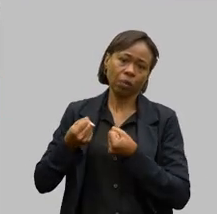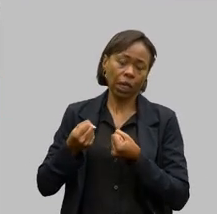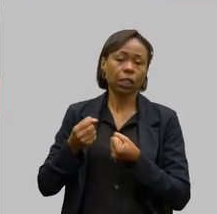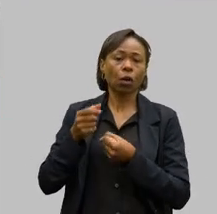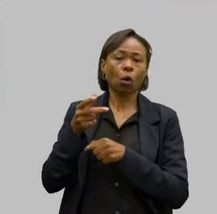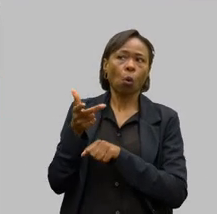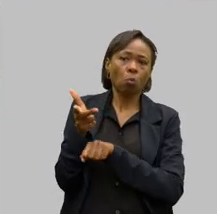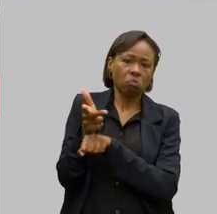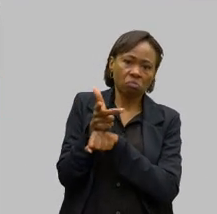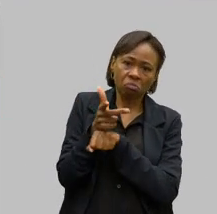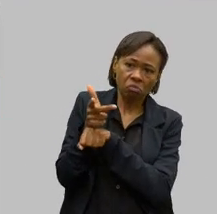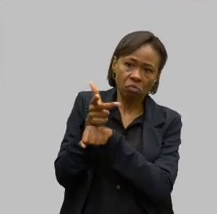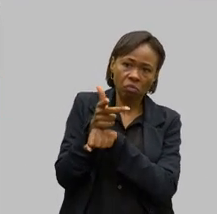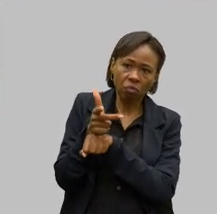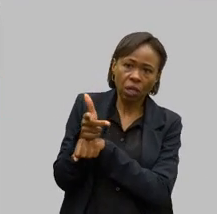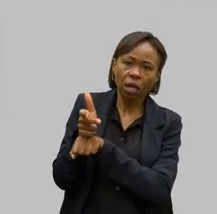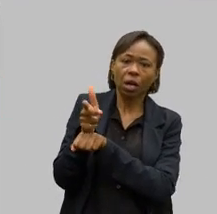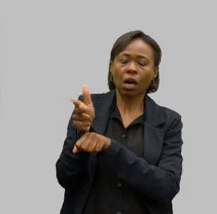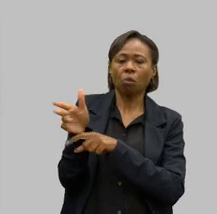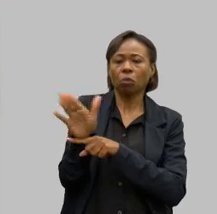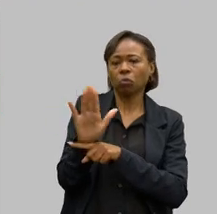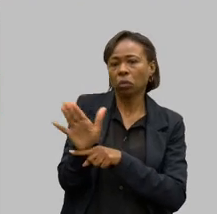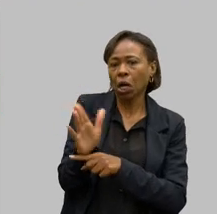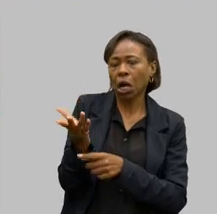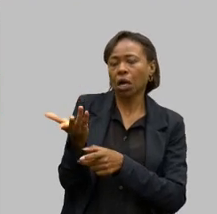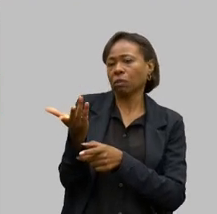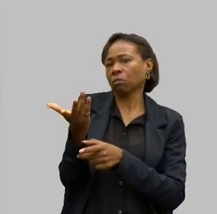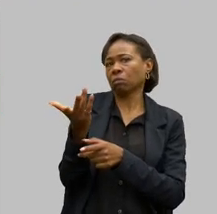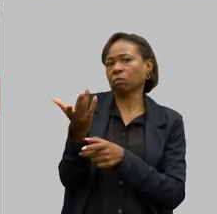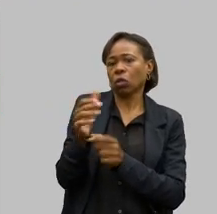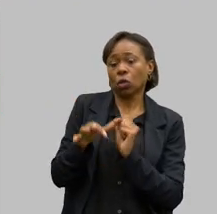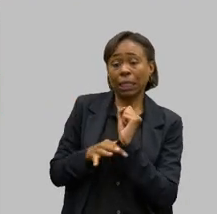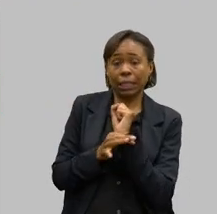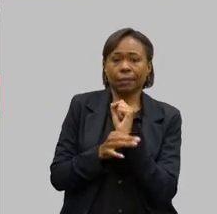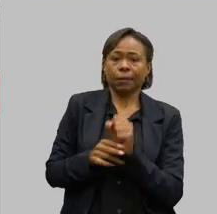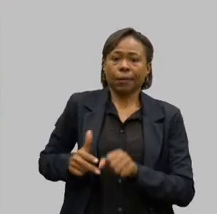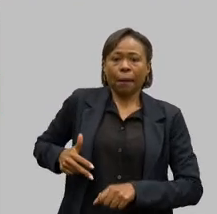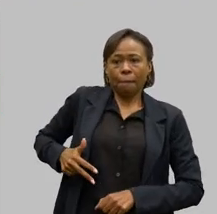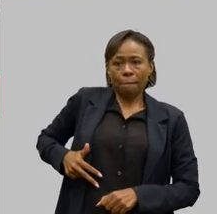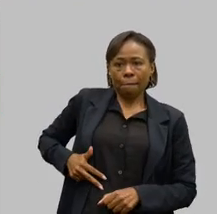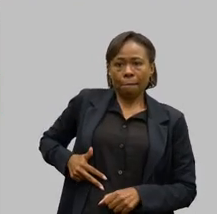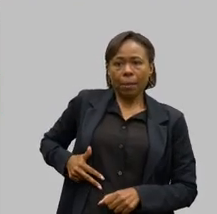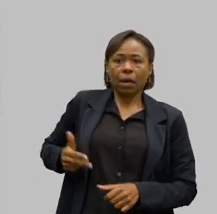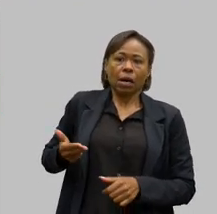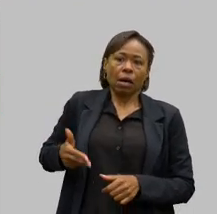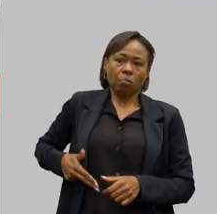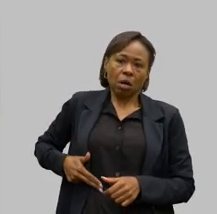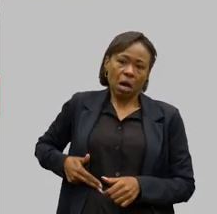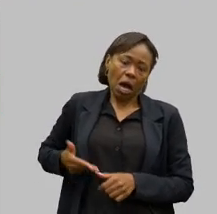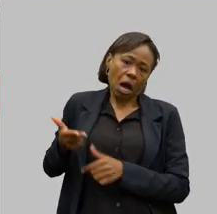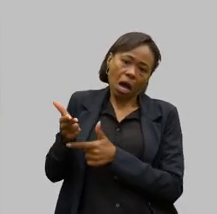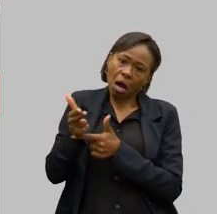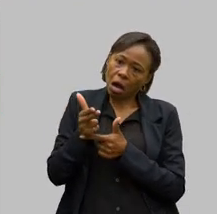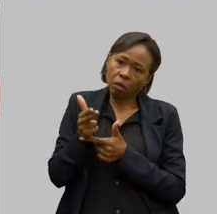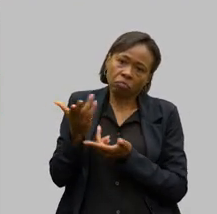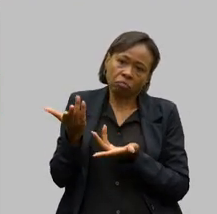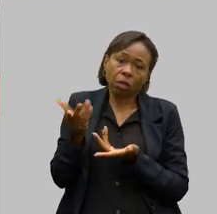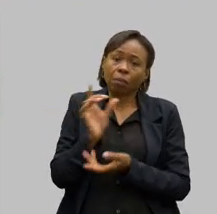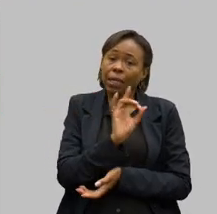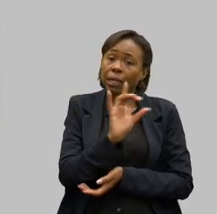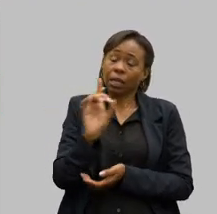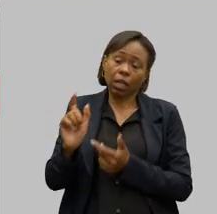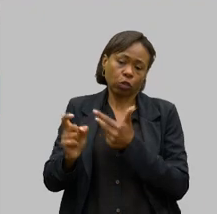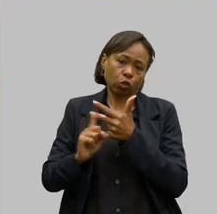até mesmo com segurança armada e é cada... o executivo, cabe ao executivo fazer essa análise e definir junto à